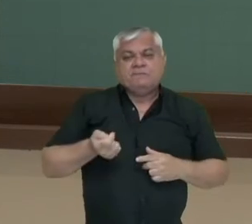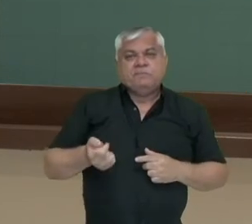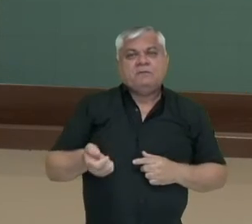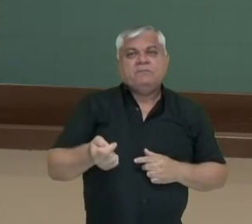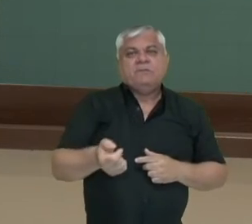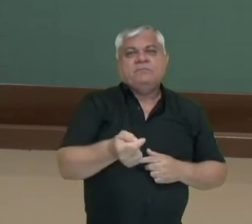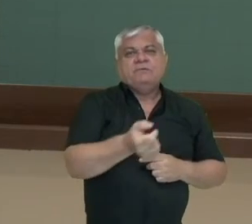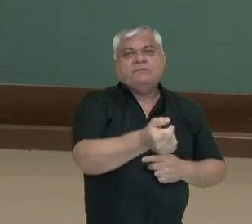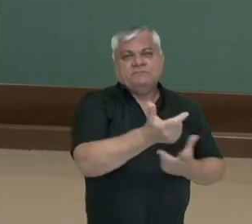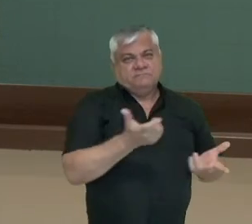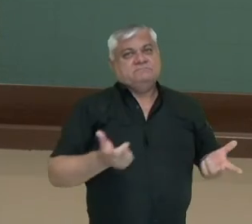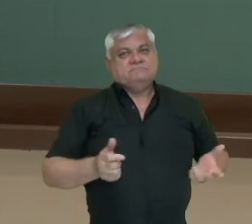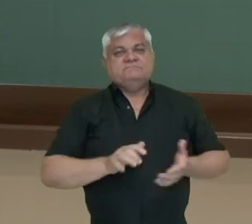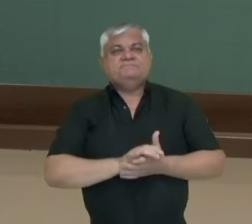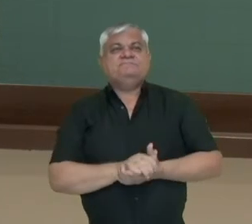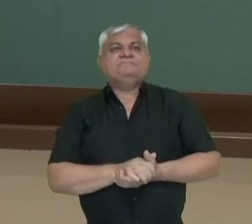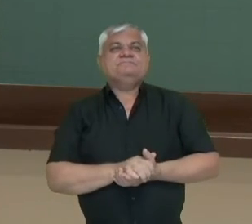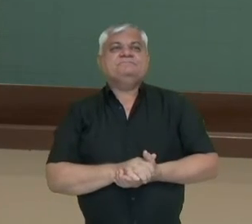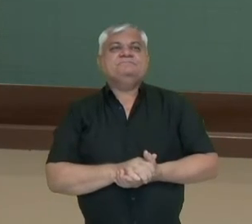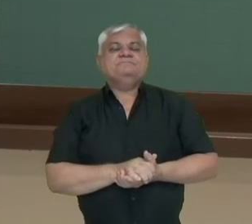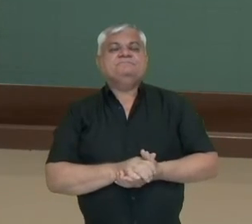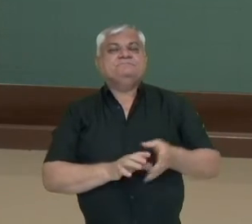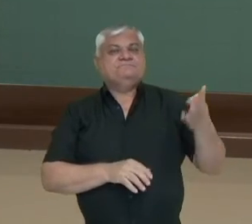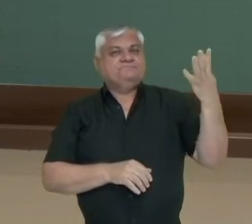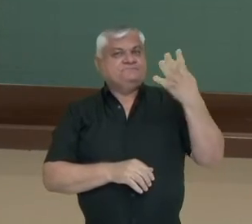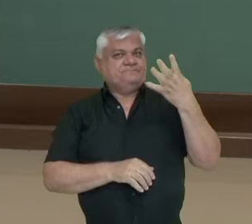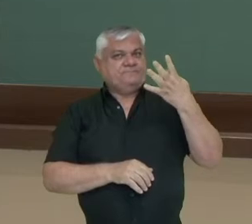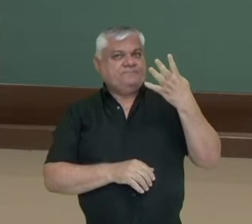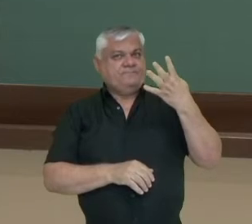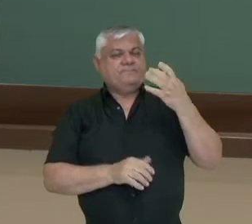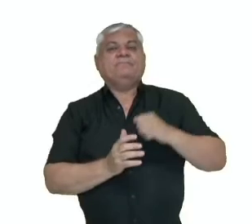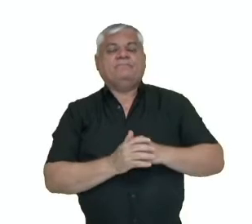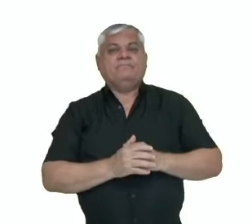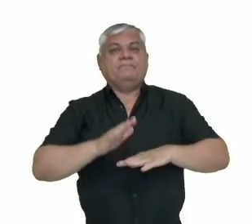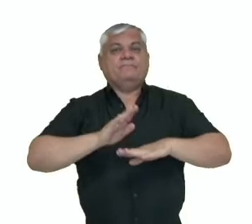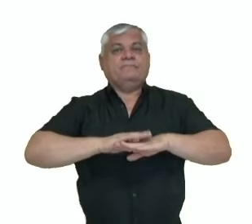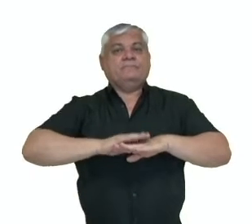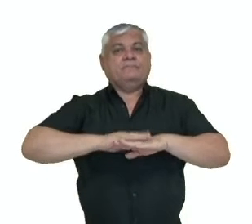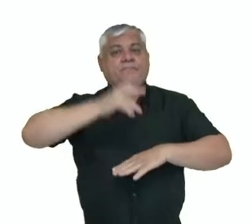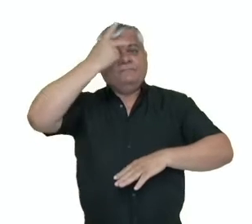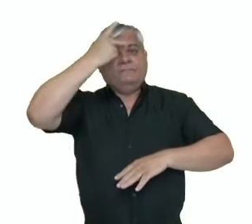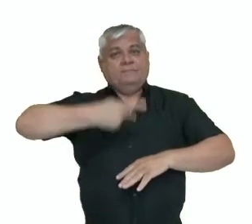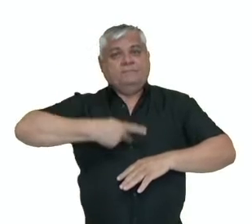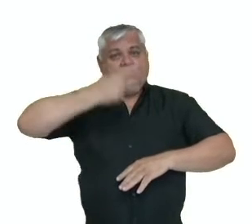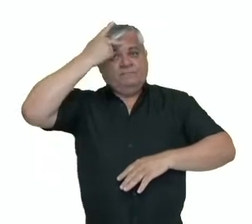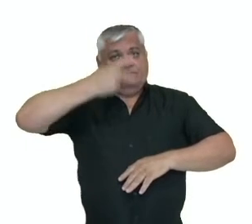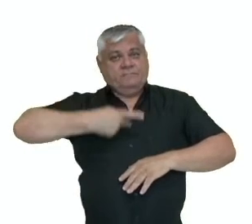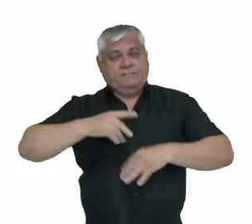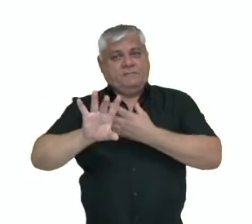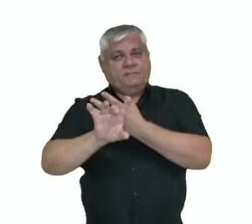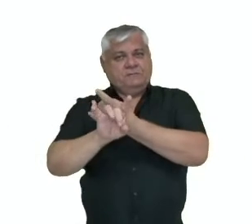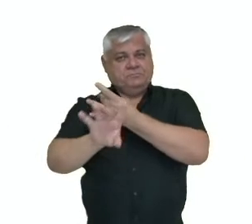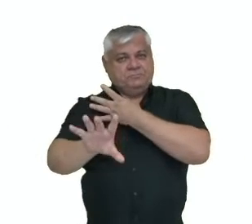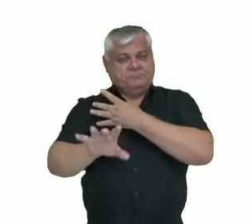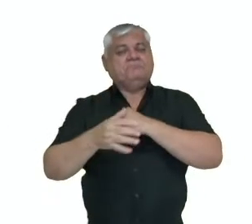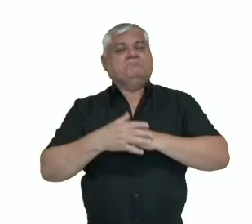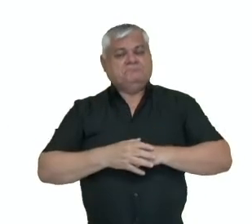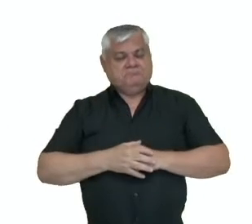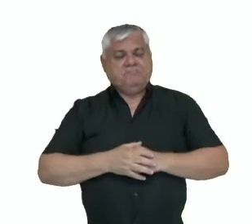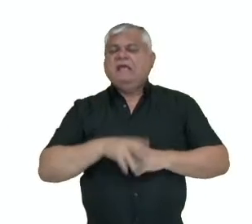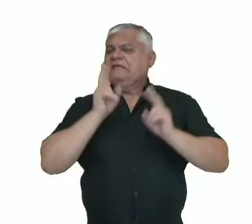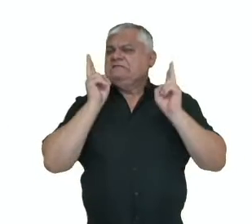esses cooperados. O quarto princípio é da autonomia e independência. Cooperativismo sempre